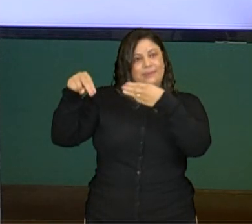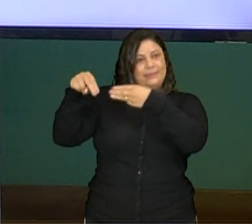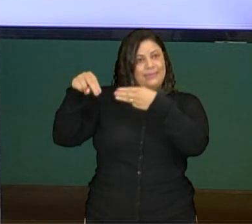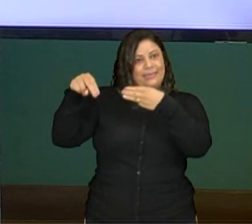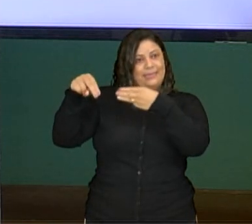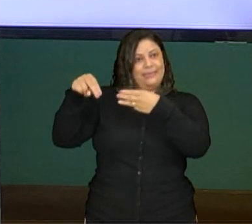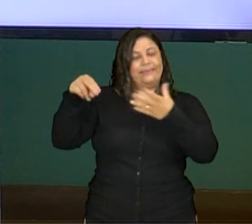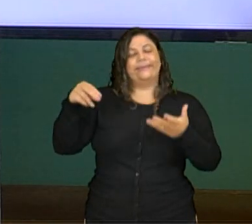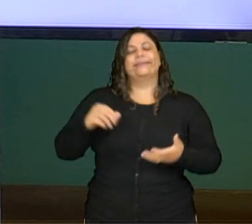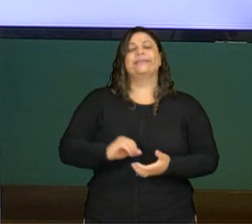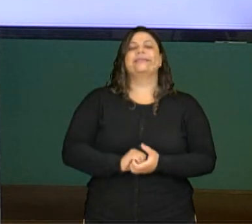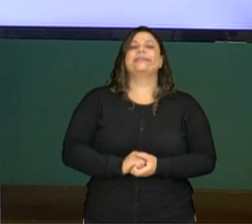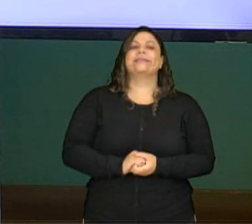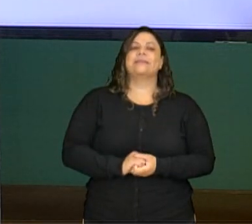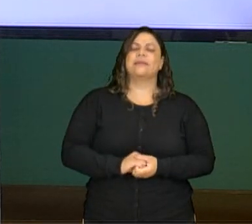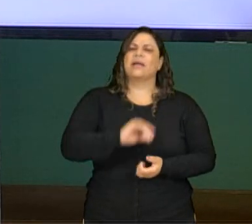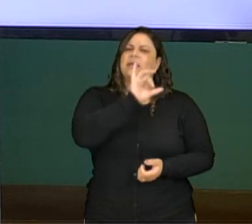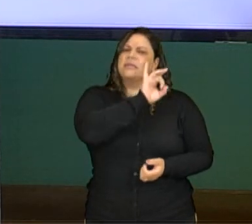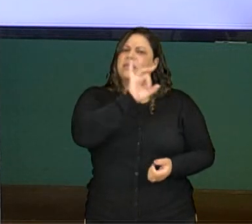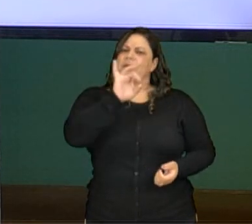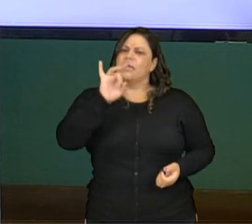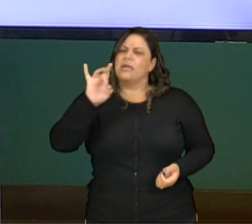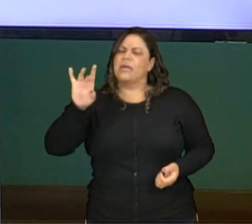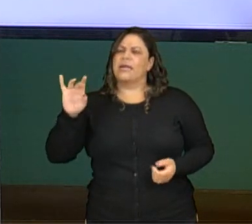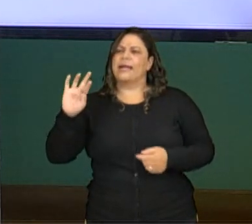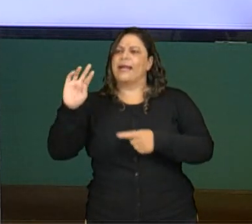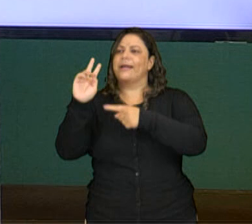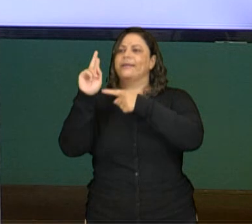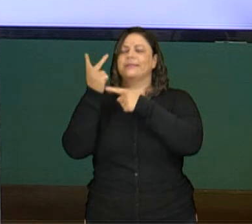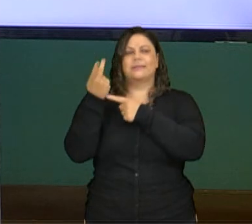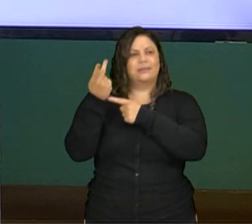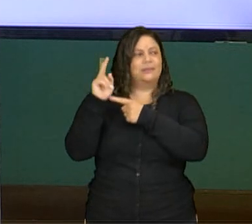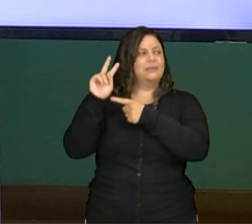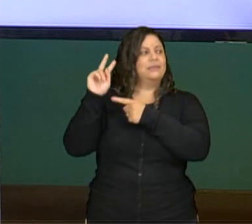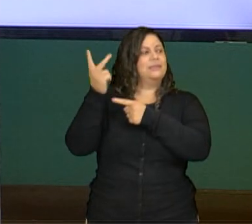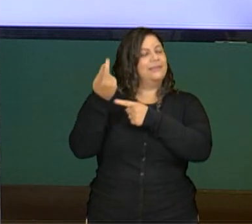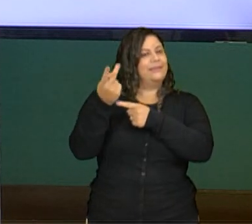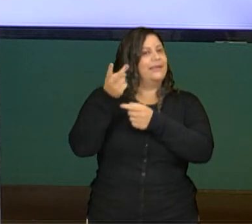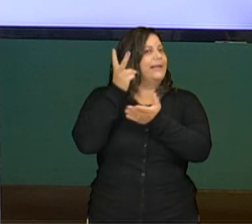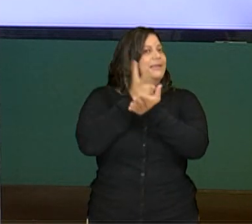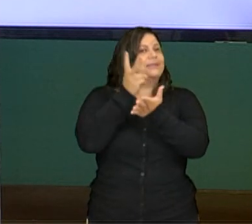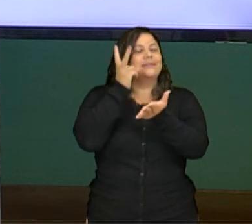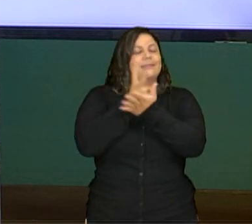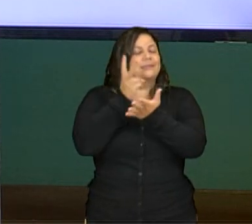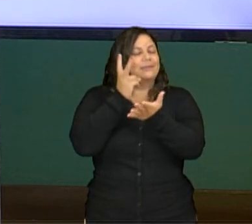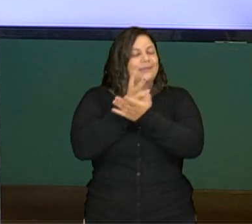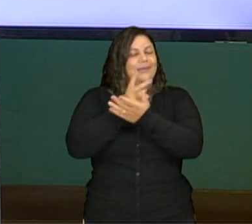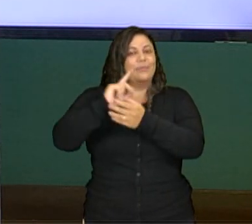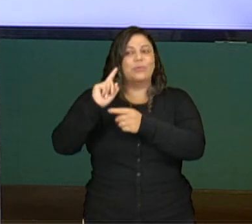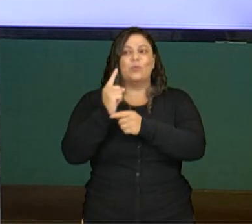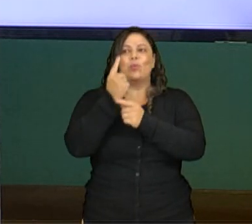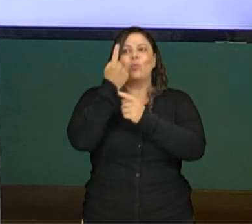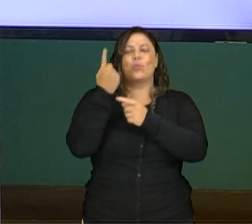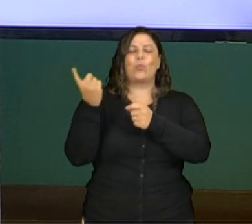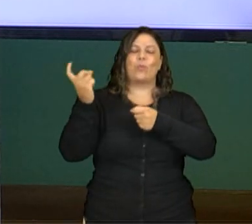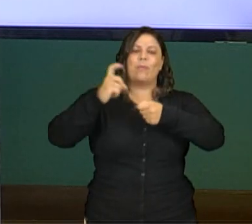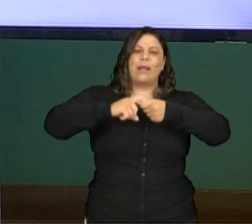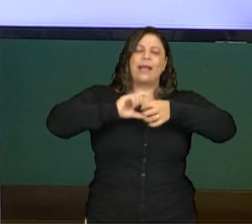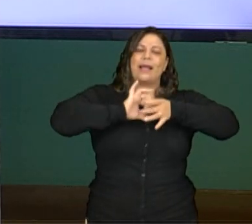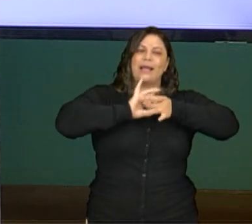químicas, observe que cada hidrogênio sempre fazendo uma única